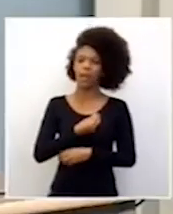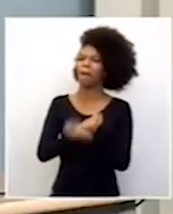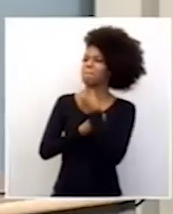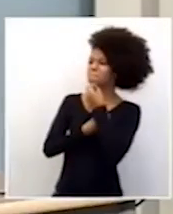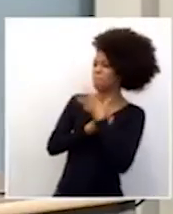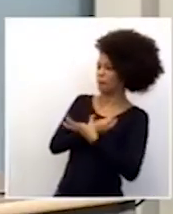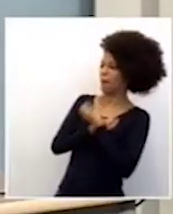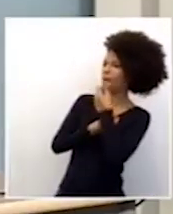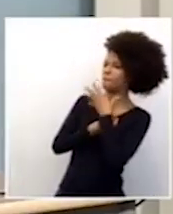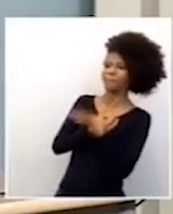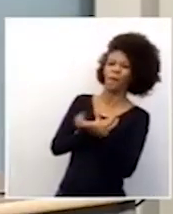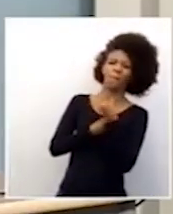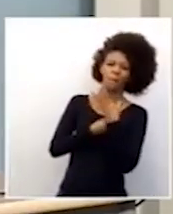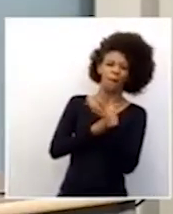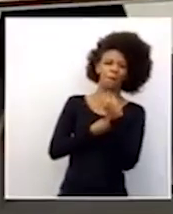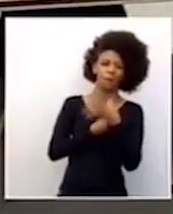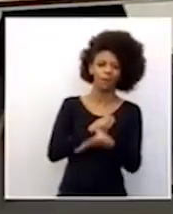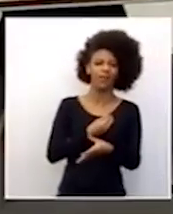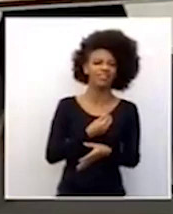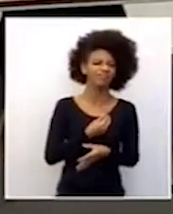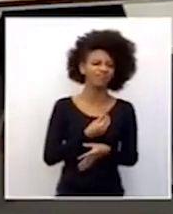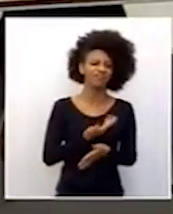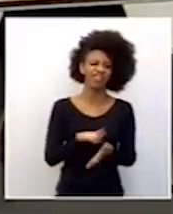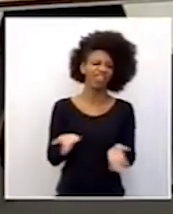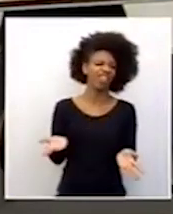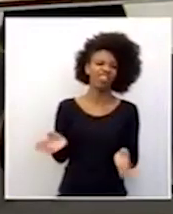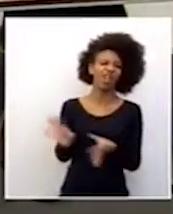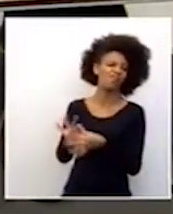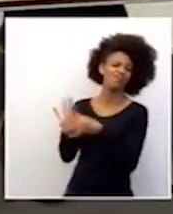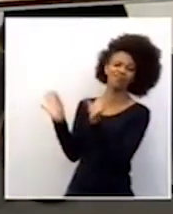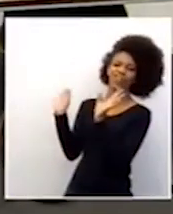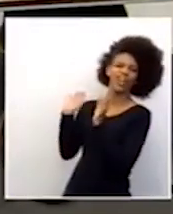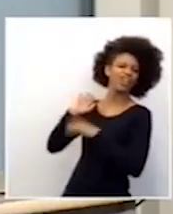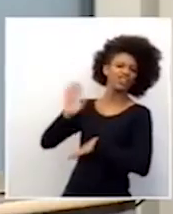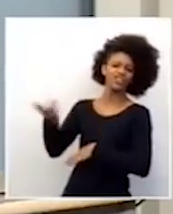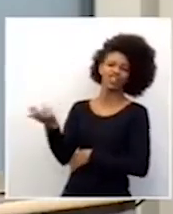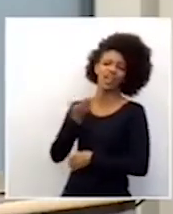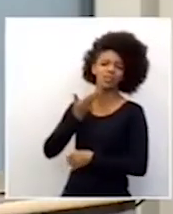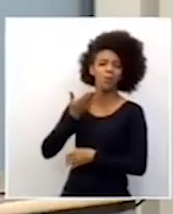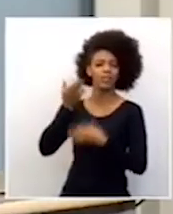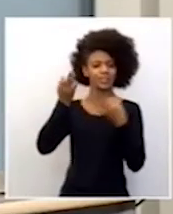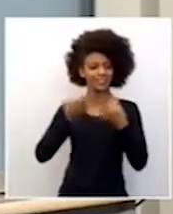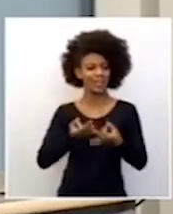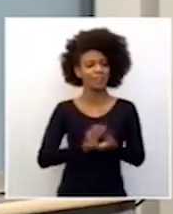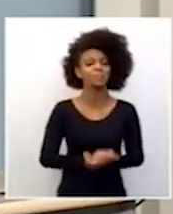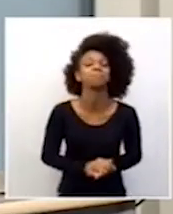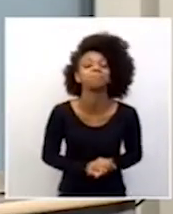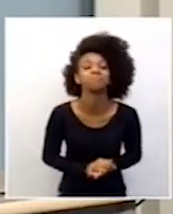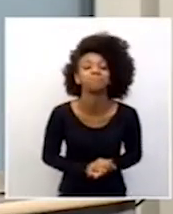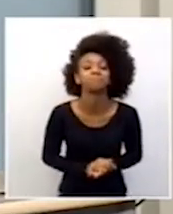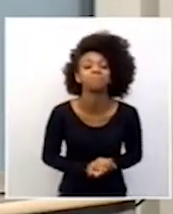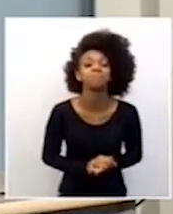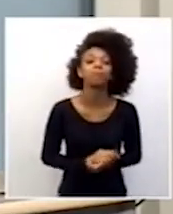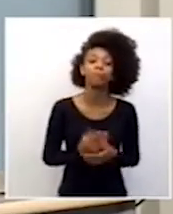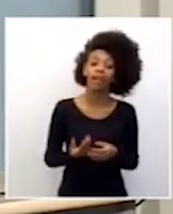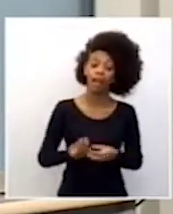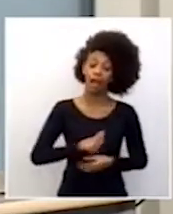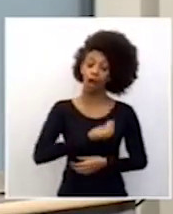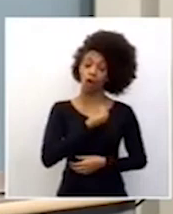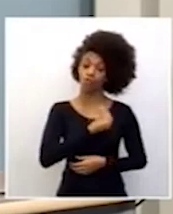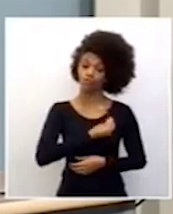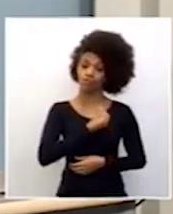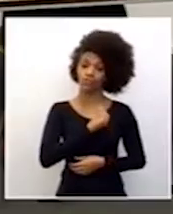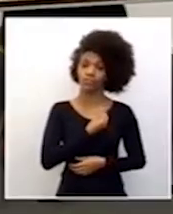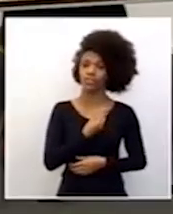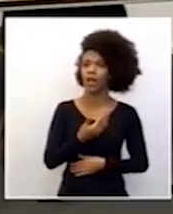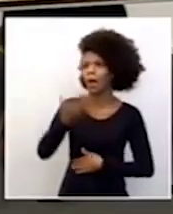nem dentro vou dos mais, bondes. Nem vou mais deixar. Já tive uma resposta certa. É sobre a convivência. Obrigado